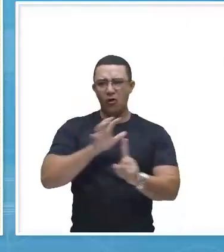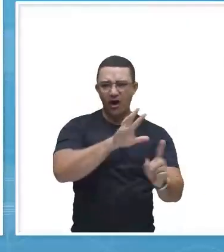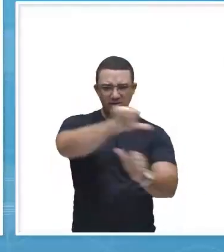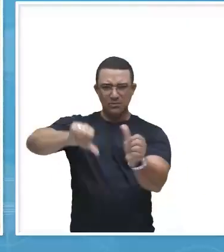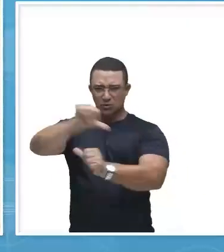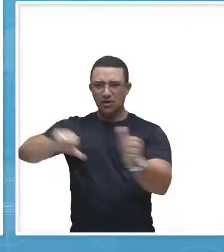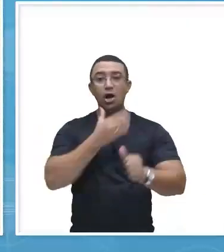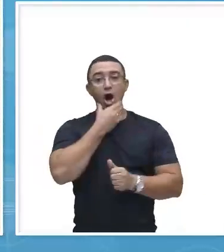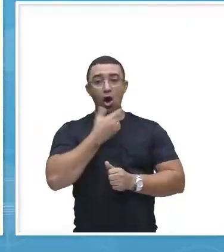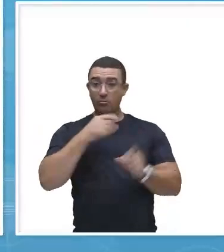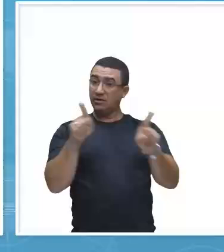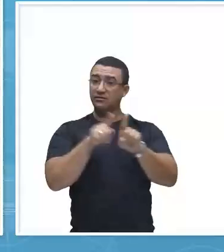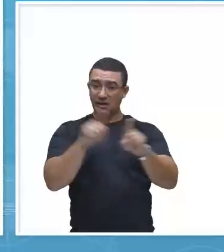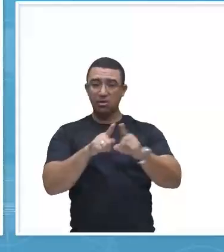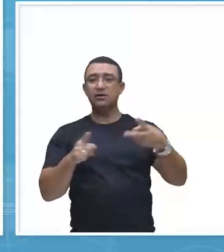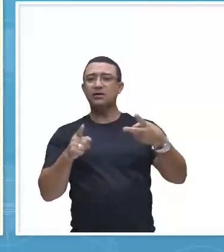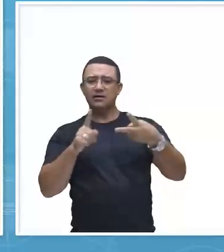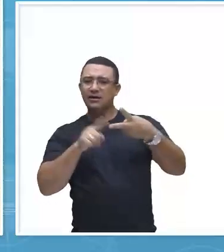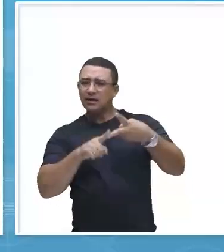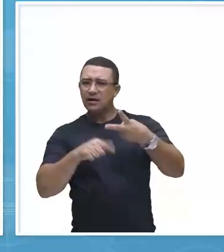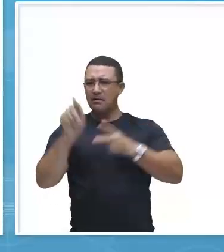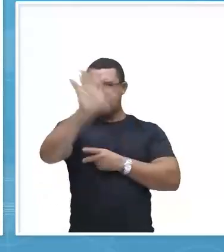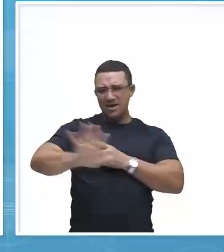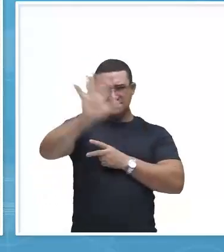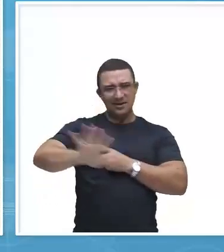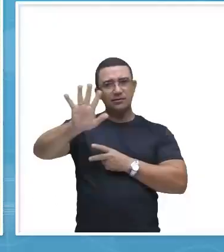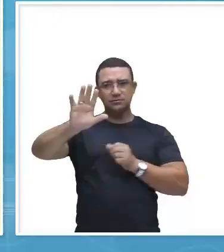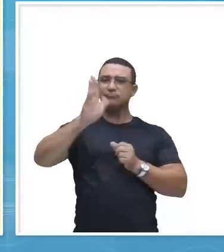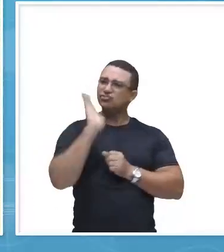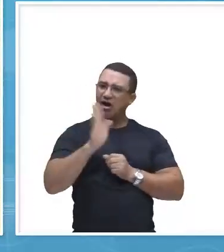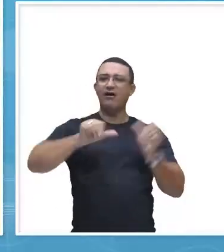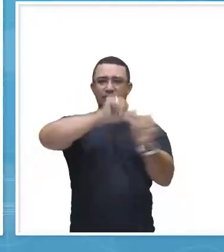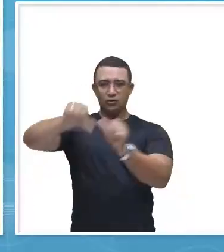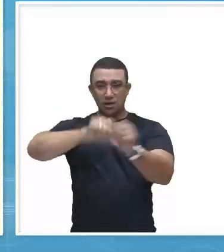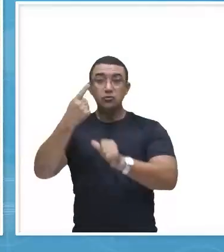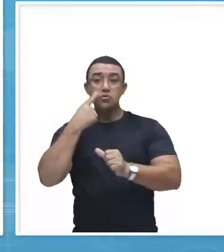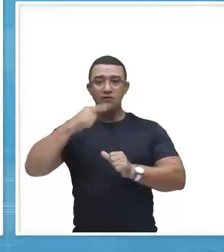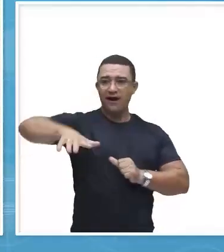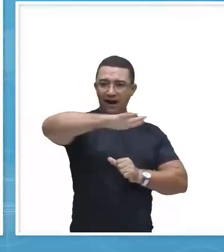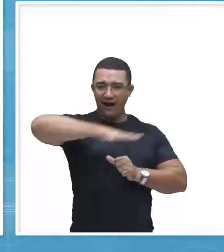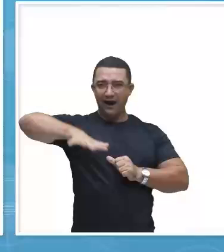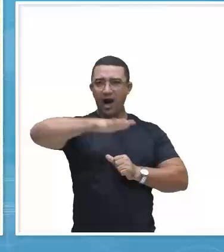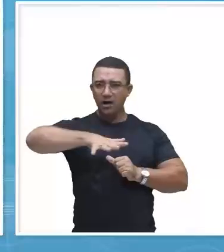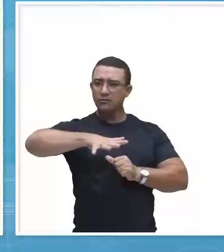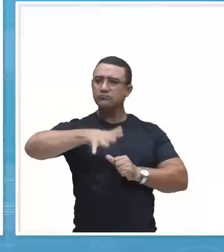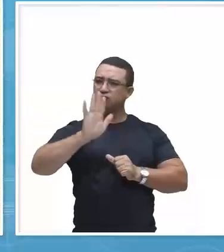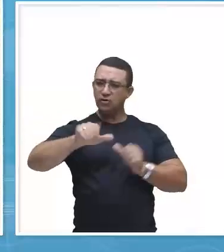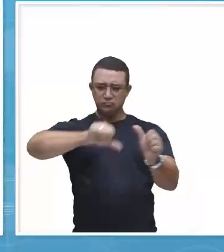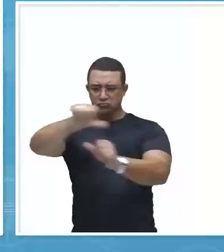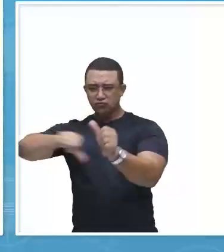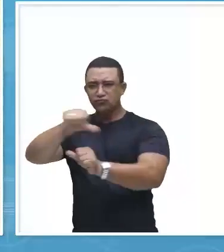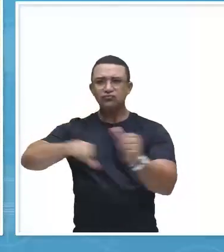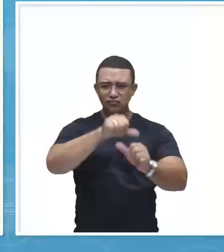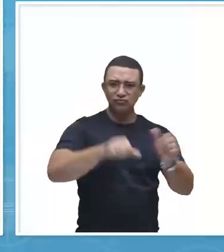a paisagem transformada. Na paisagem transformada, nós vimos aqui esse espaço construído para a